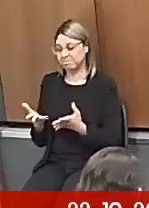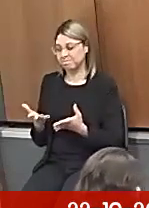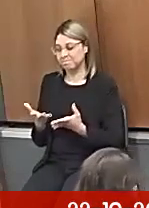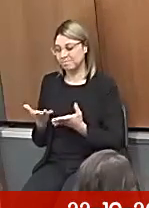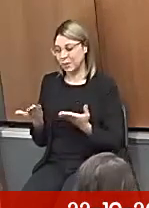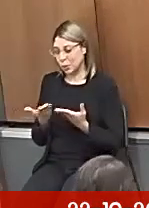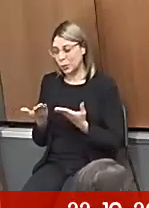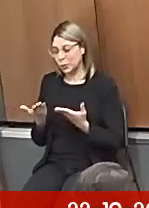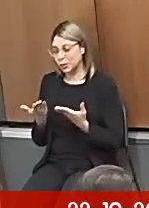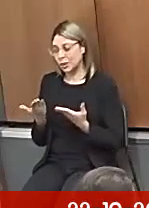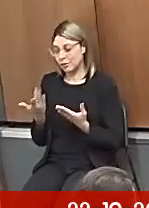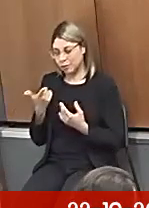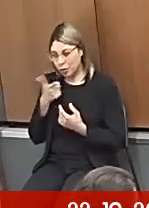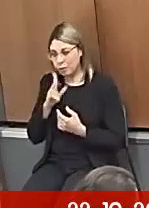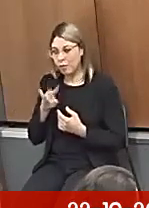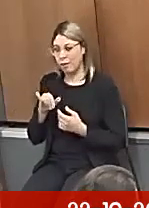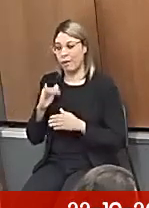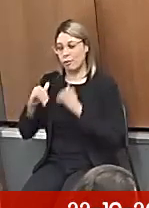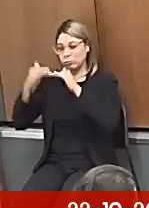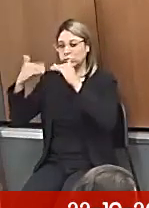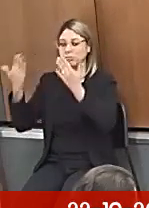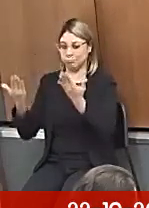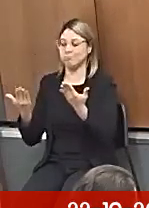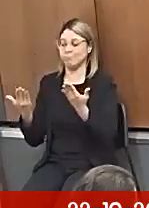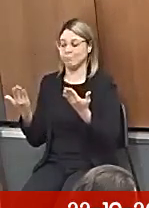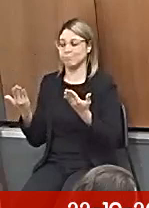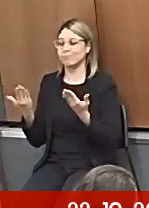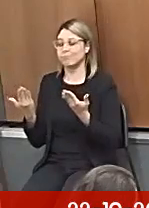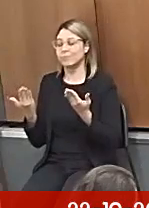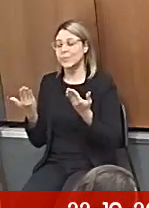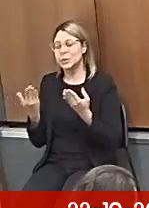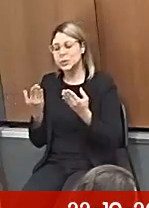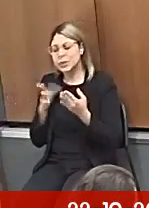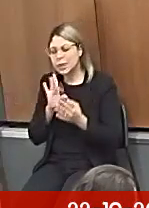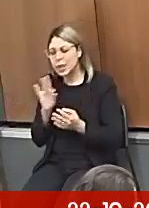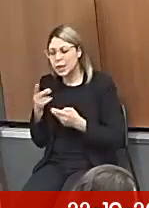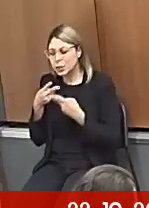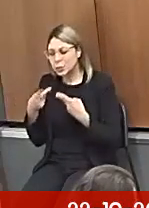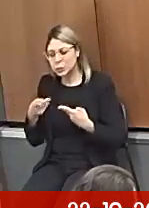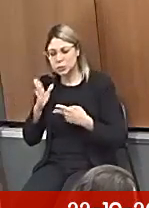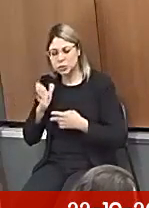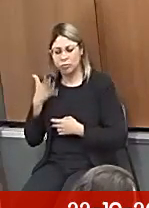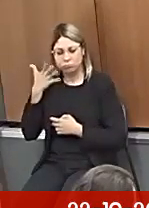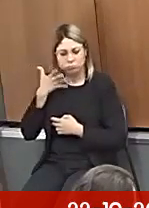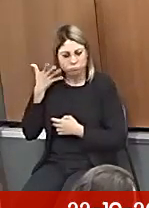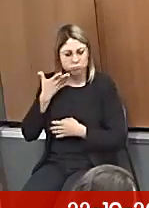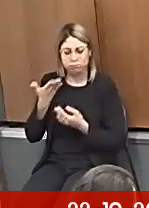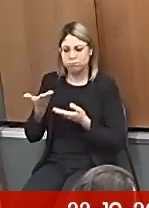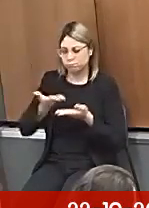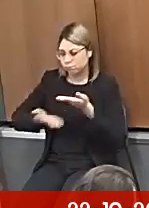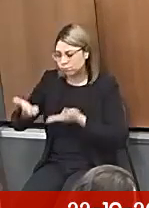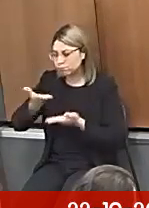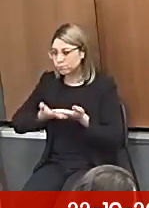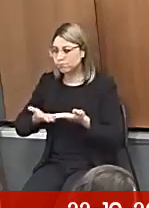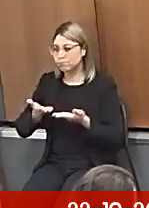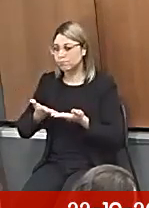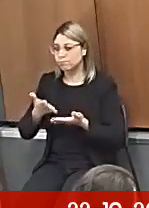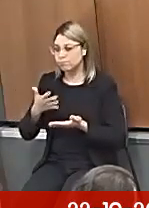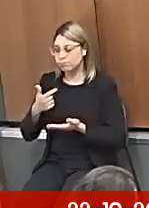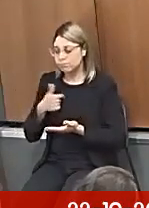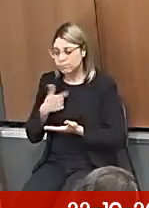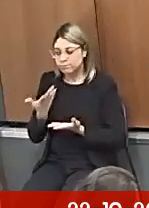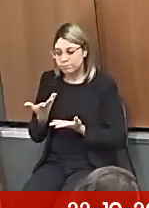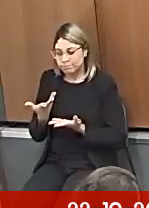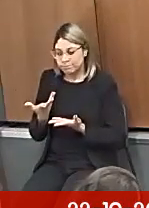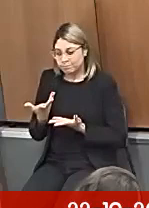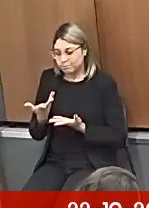nós vamos avançar muito depois da mesma, por tudo aqui que foi debatido, discutido. Queria dizer que a minha inspiração